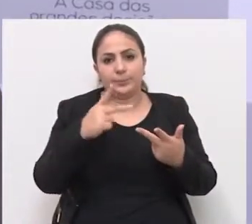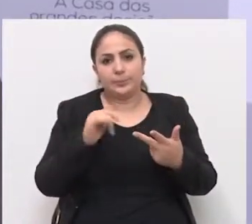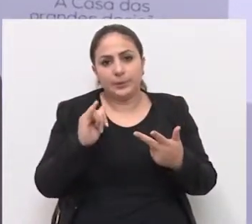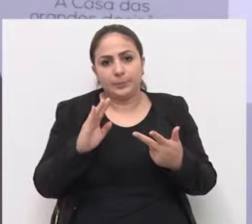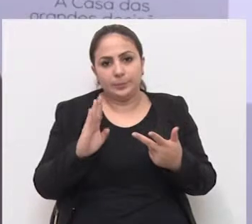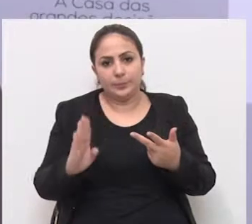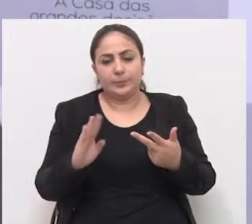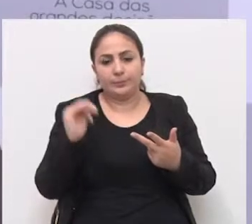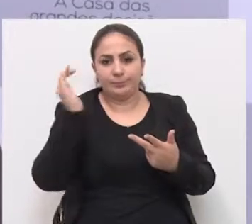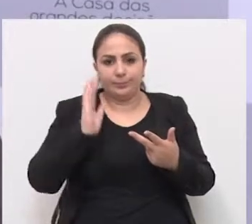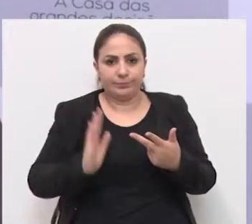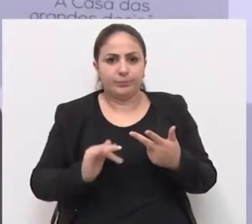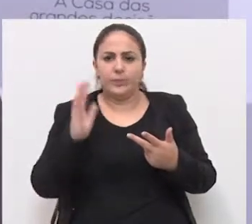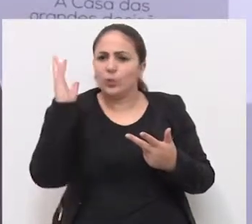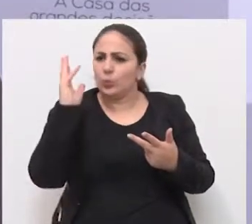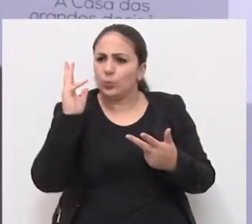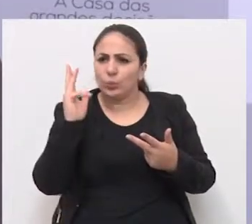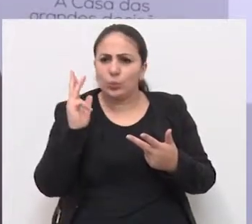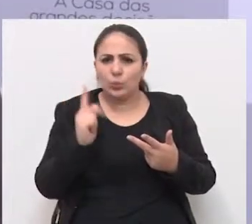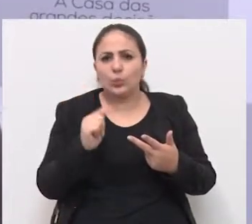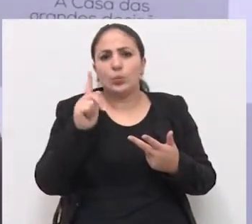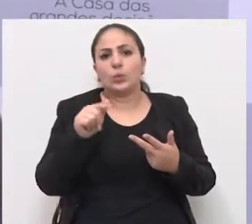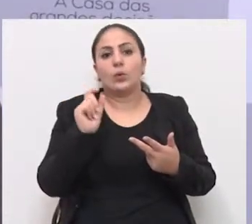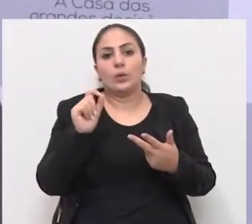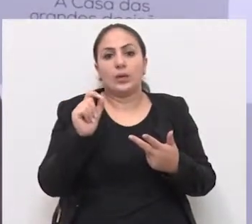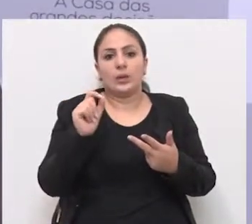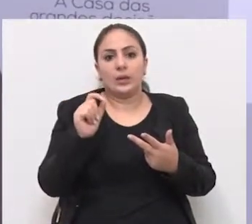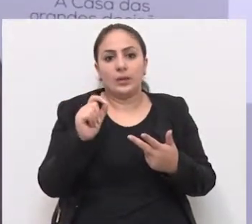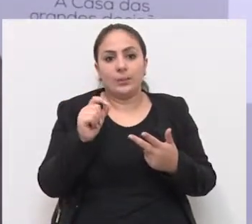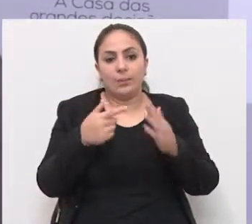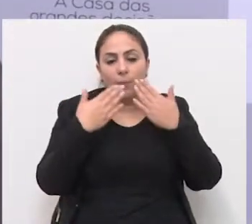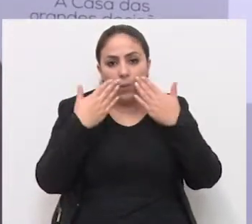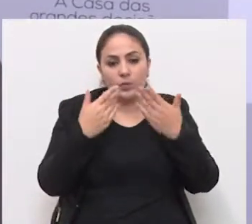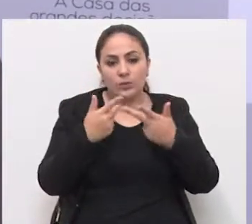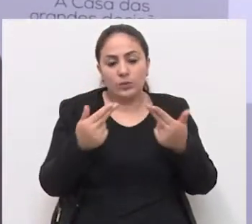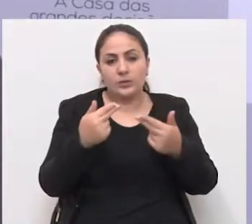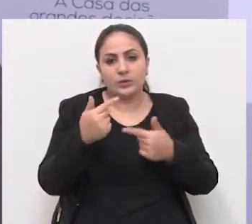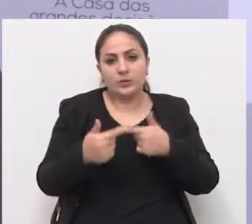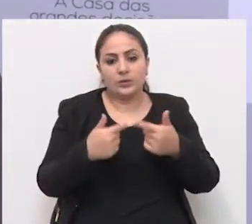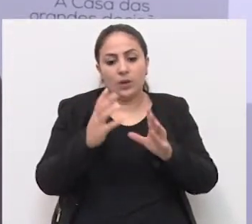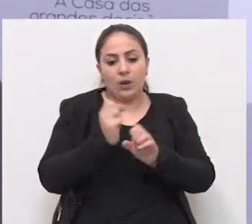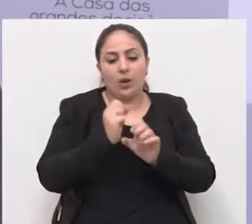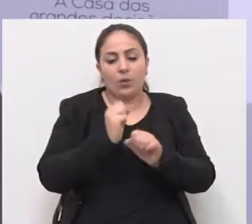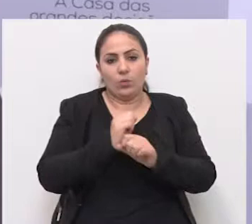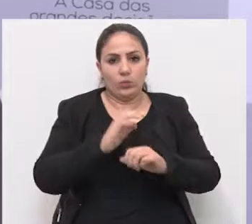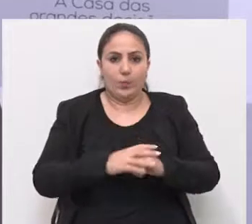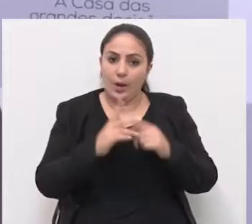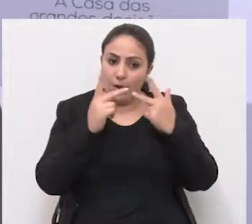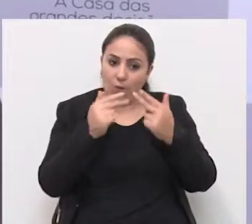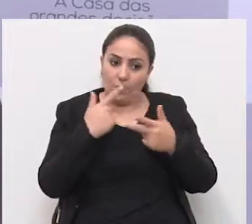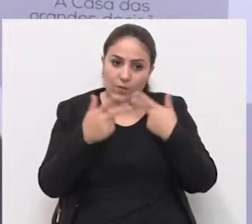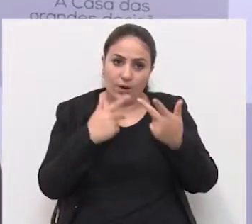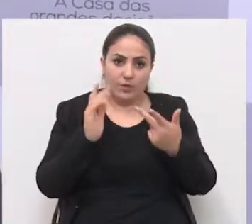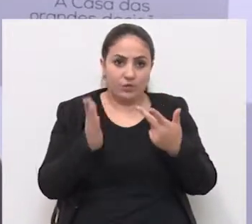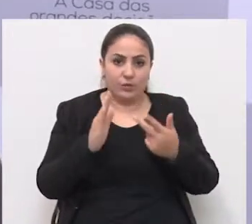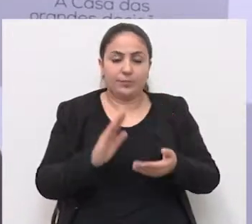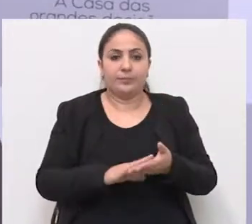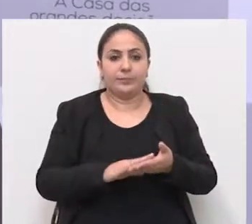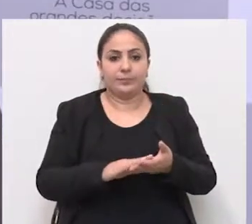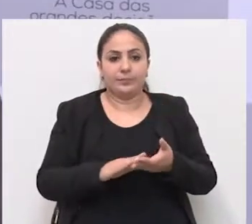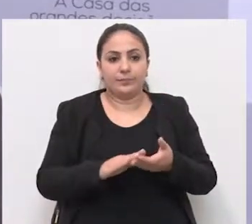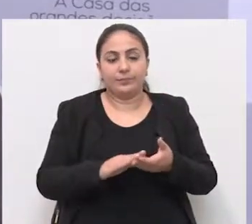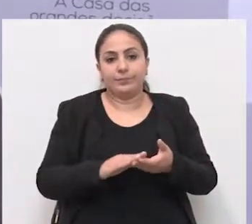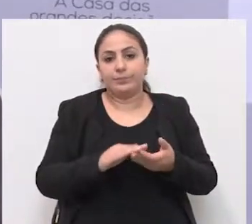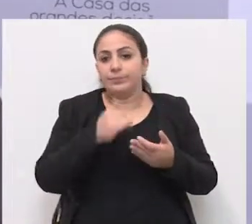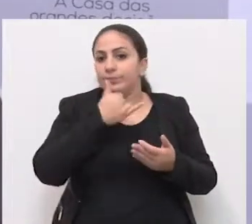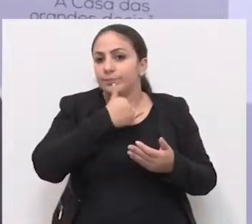emprego, do PIB nacional. Então, tudo isso são indicadores que servem para um cálculo. Mas, como eu disse,